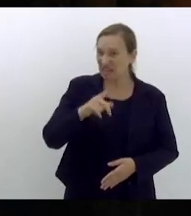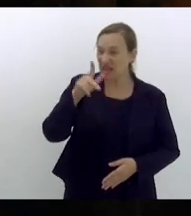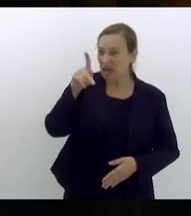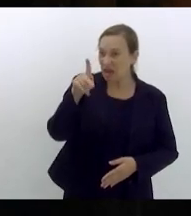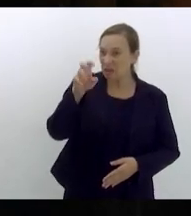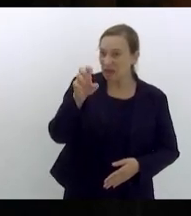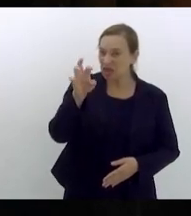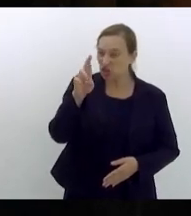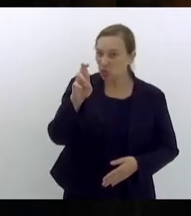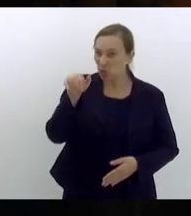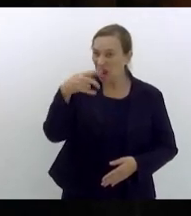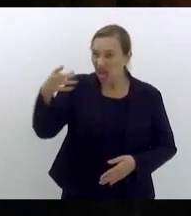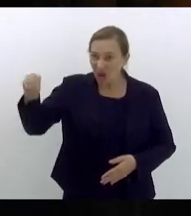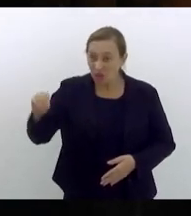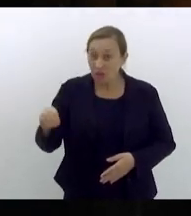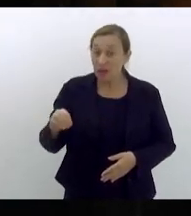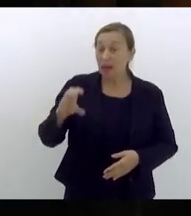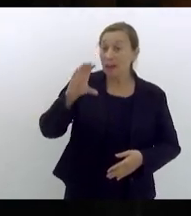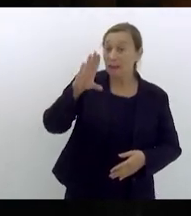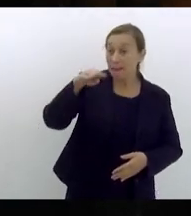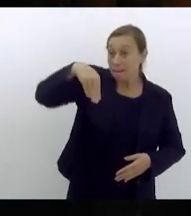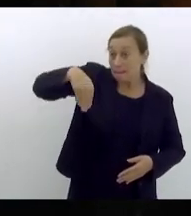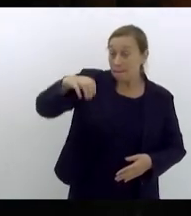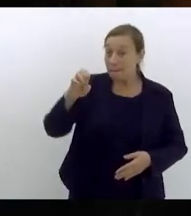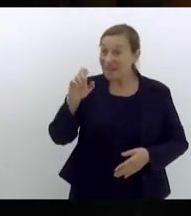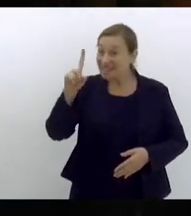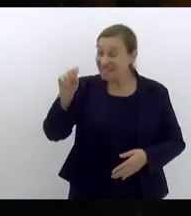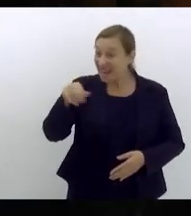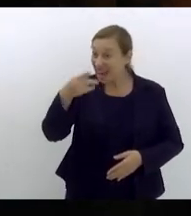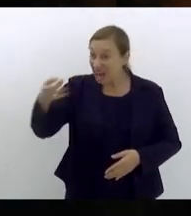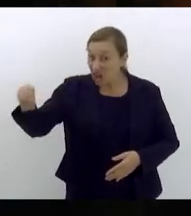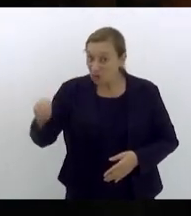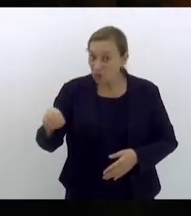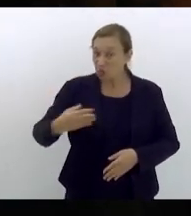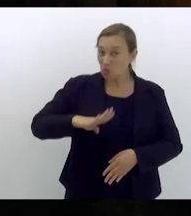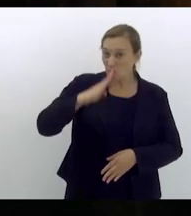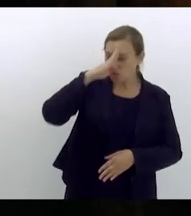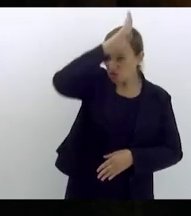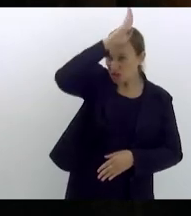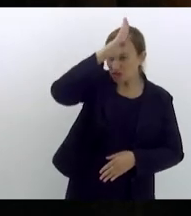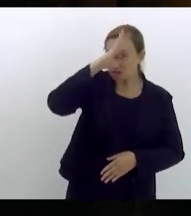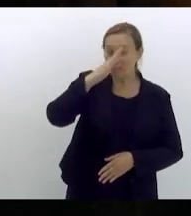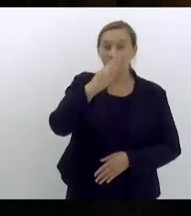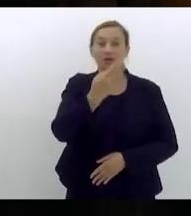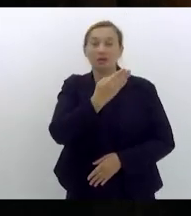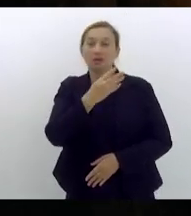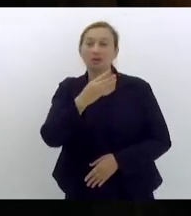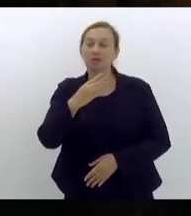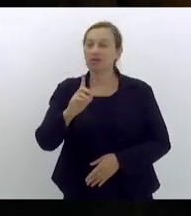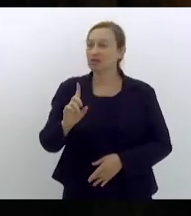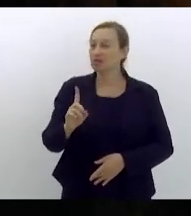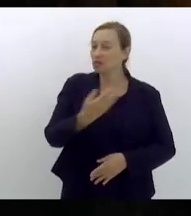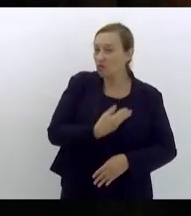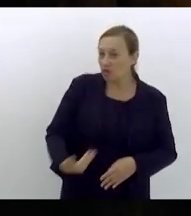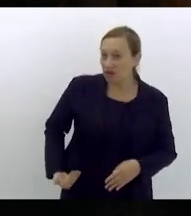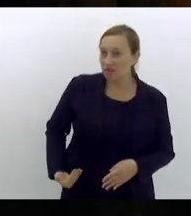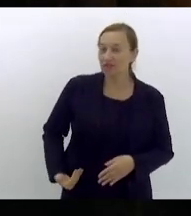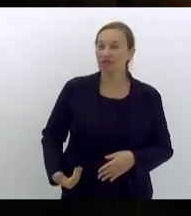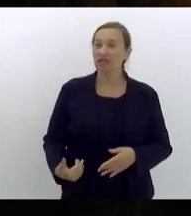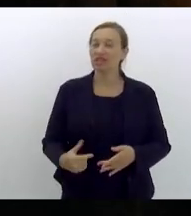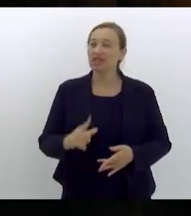bolsonaro que tem que teve mensalão não é no governo bolsonaro que teve propiloto não é no governo bolsonaro